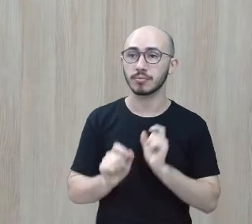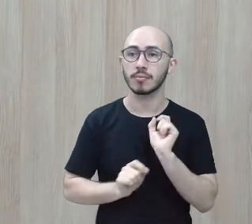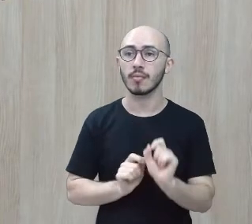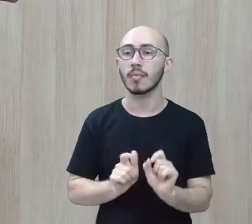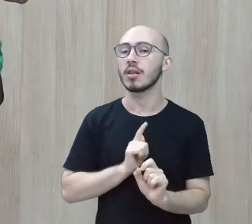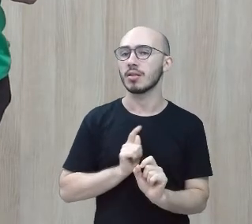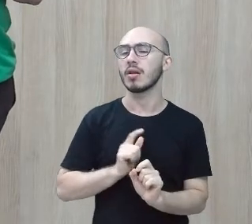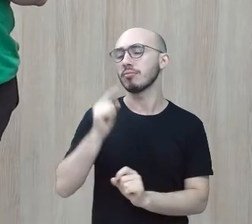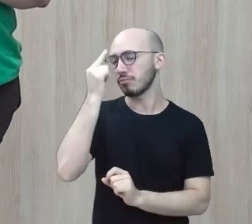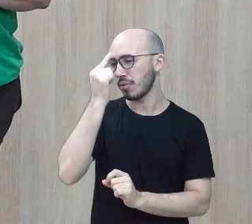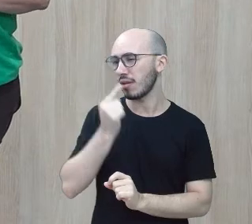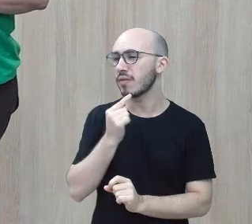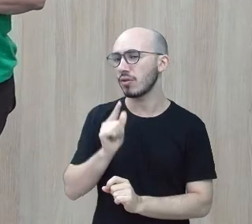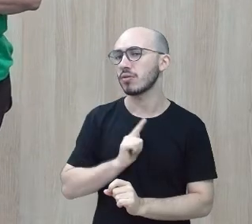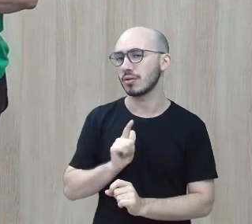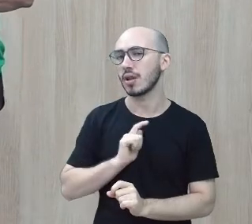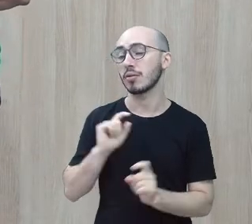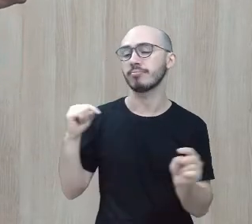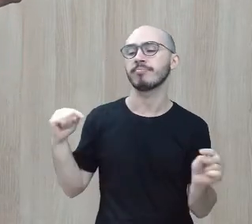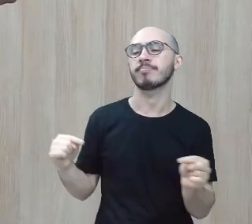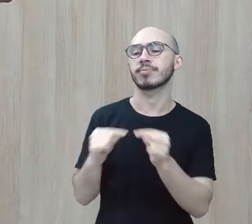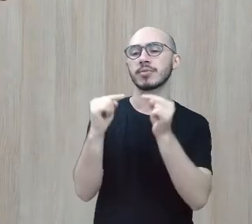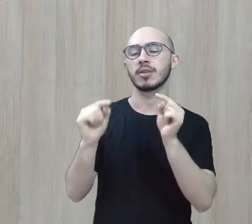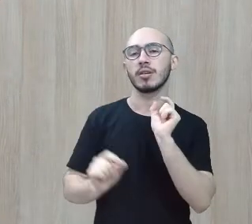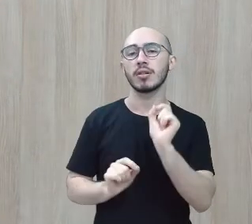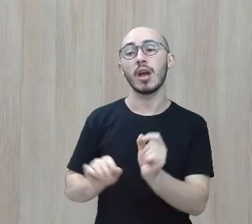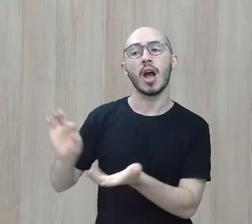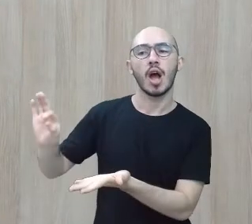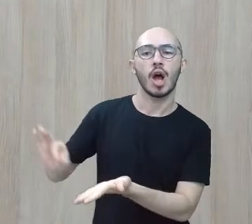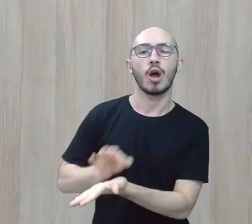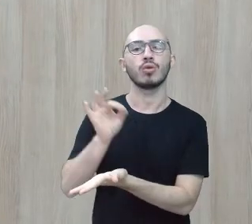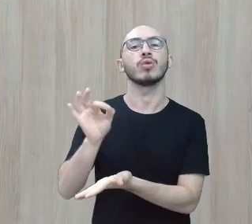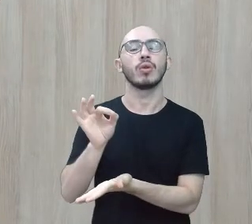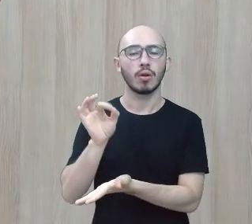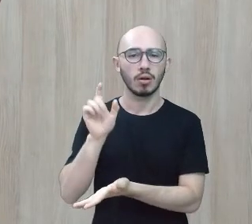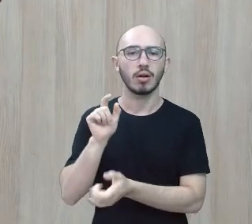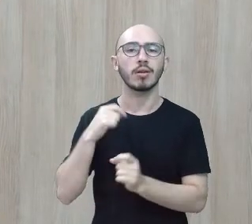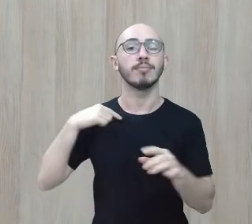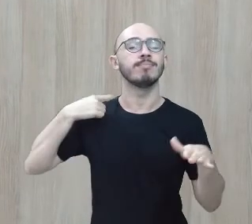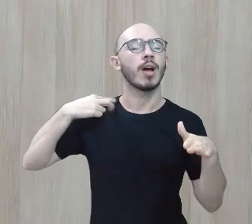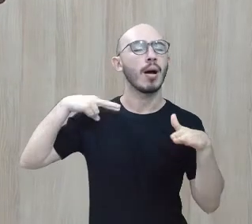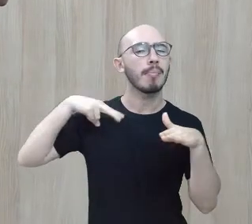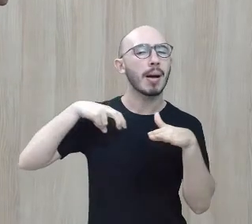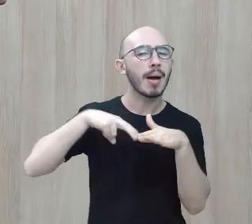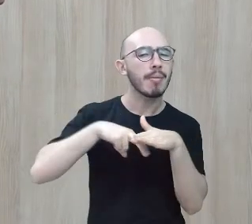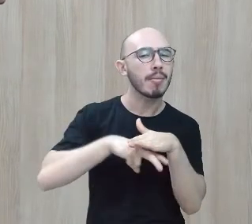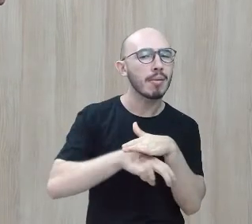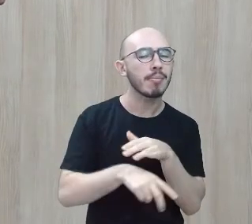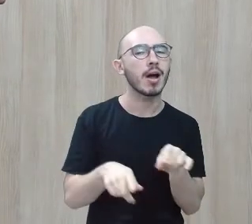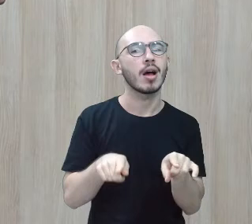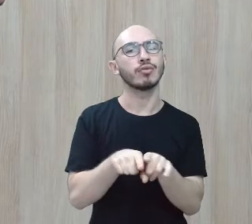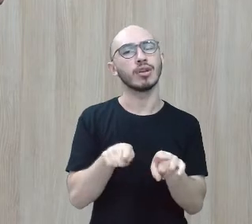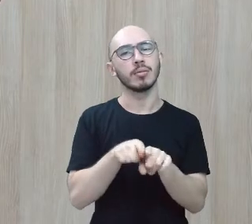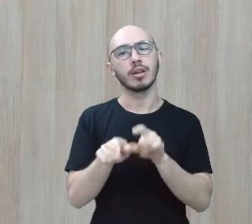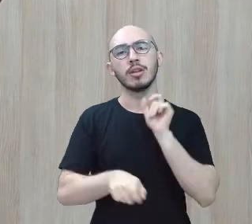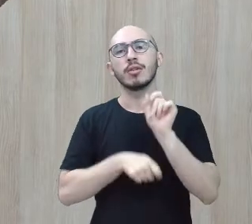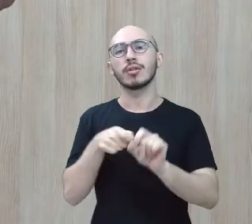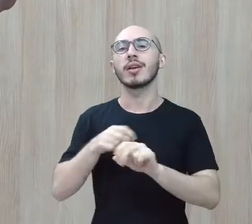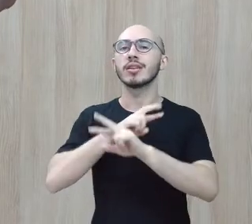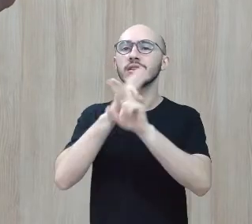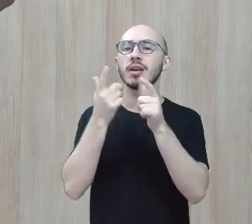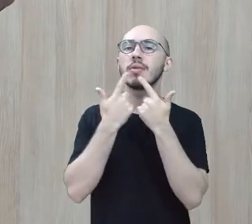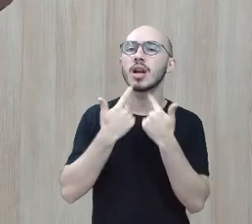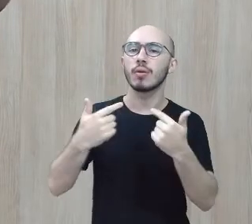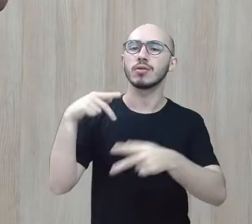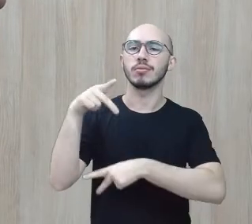esse perfil daquele autor que aprofunda, ao mesmo tempo que ele trata com uma